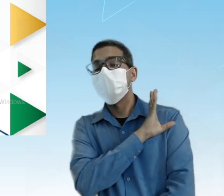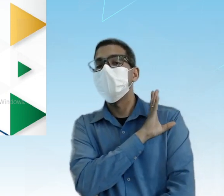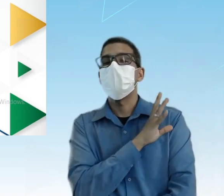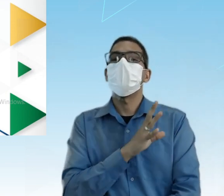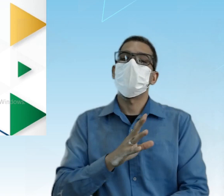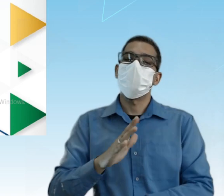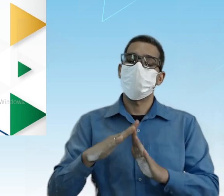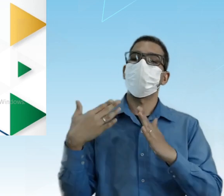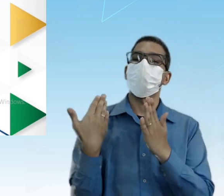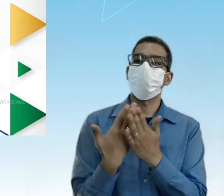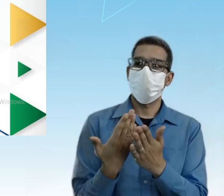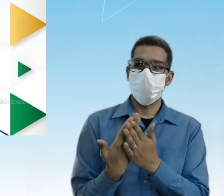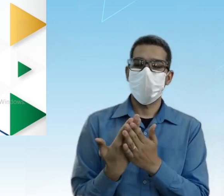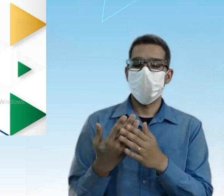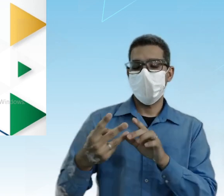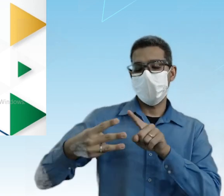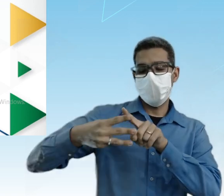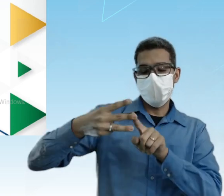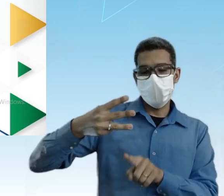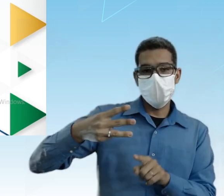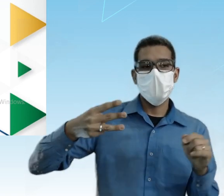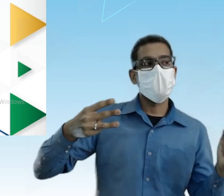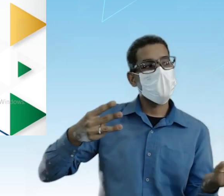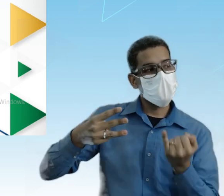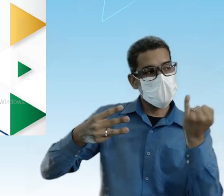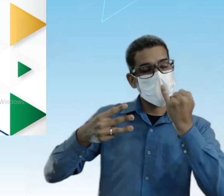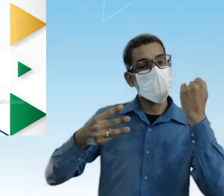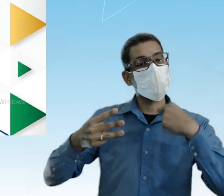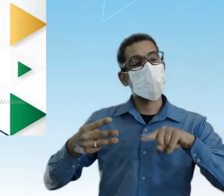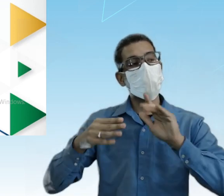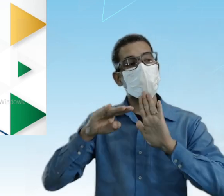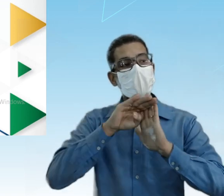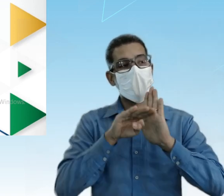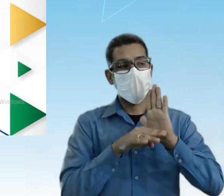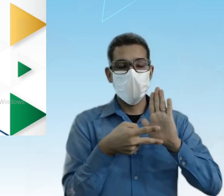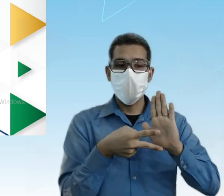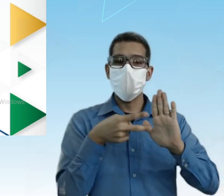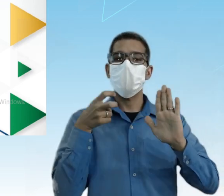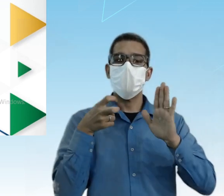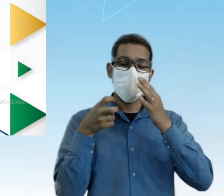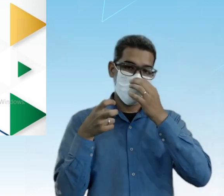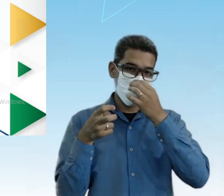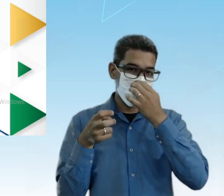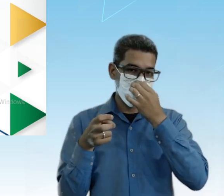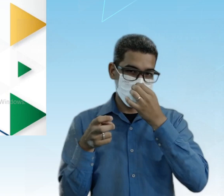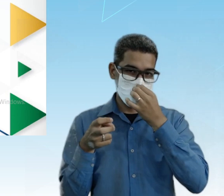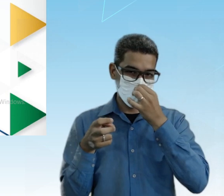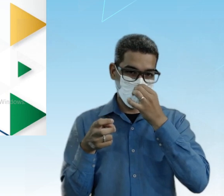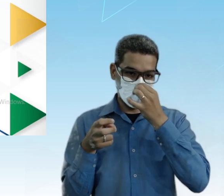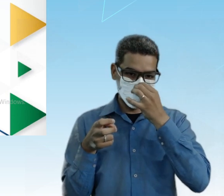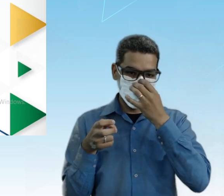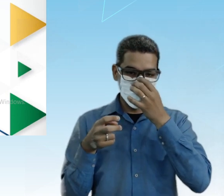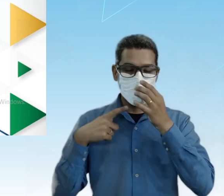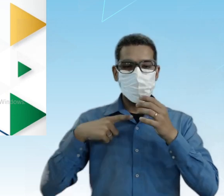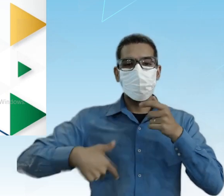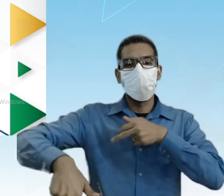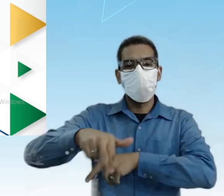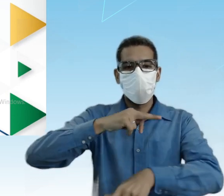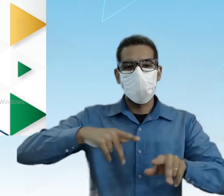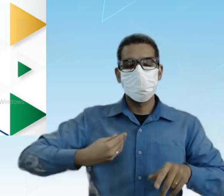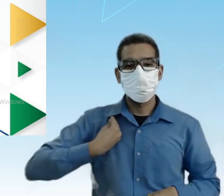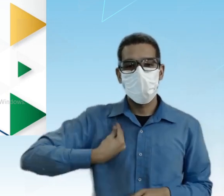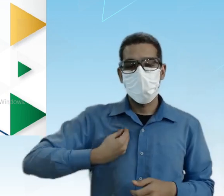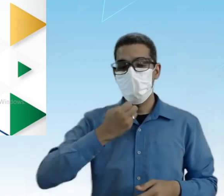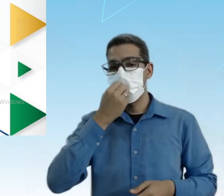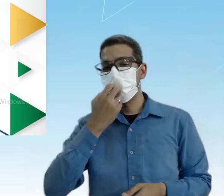gente, são fatores muito importantes para a gente ver o padrão da demografia, se está tendo qualidade de vida boa